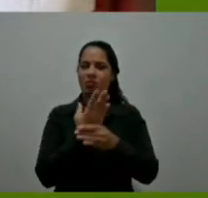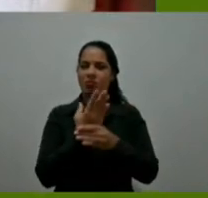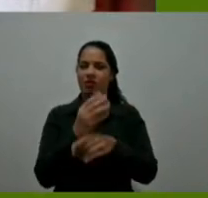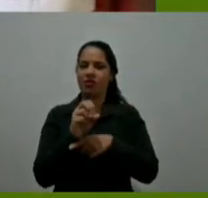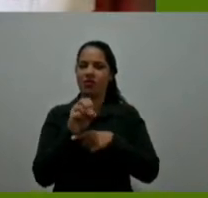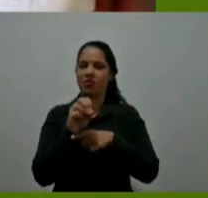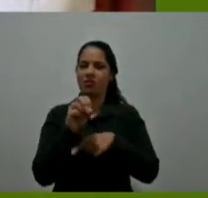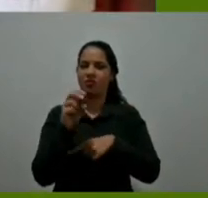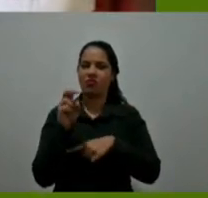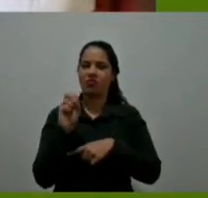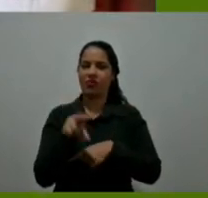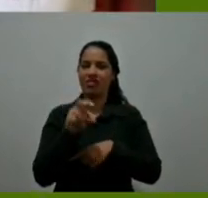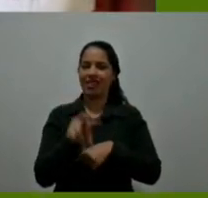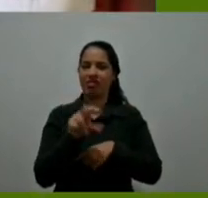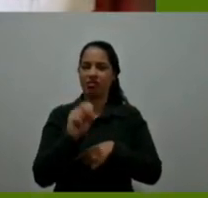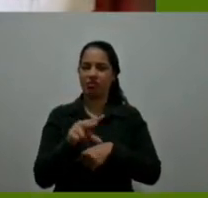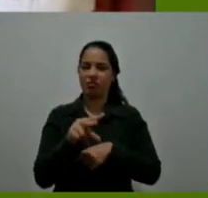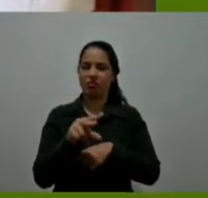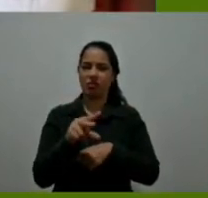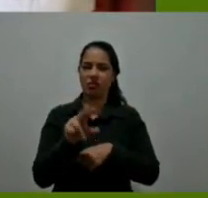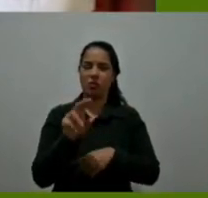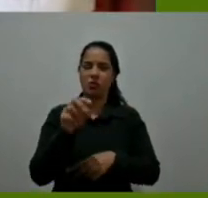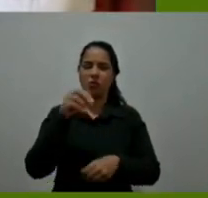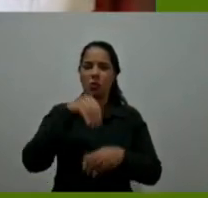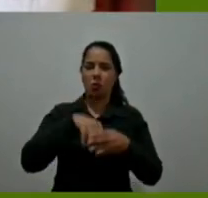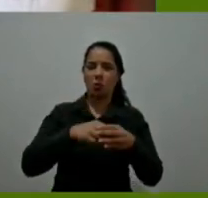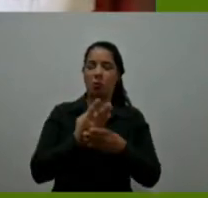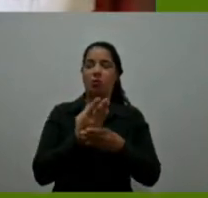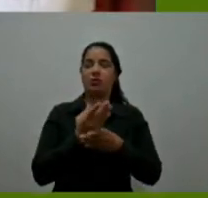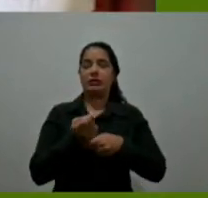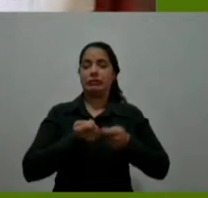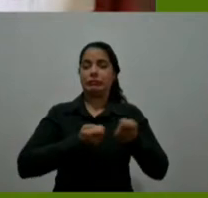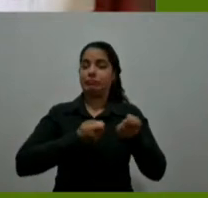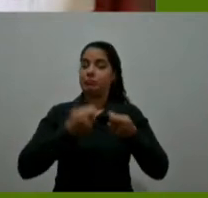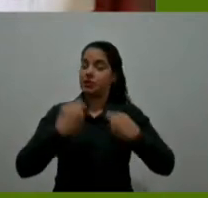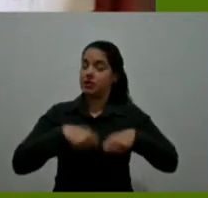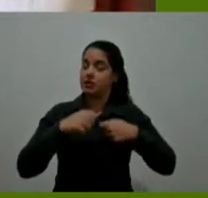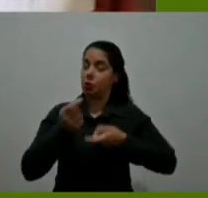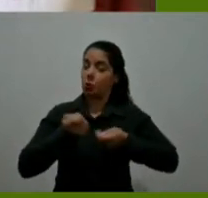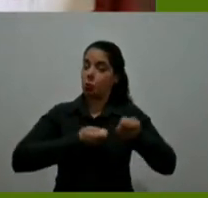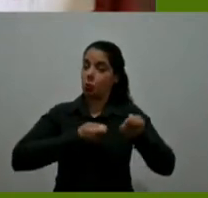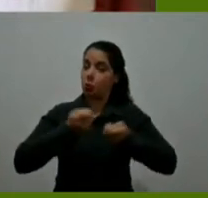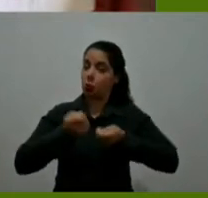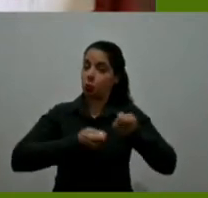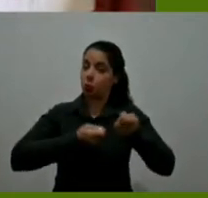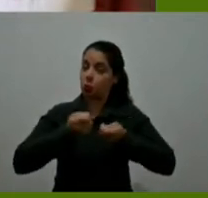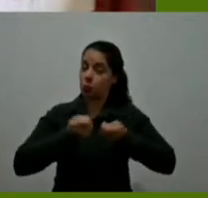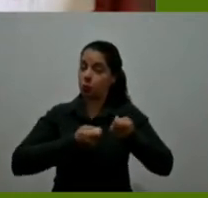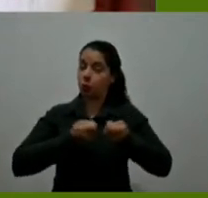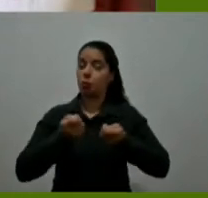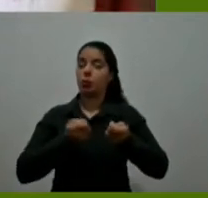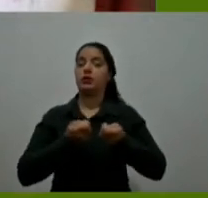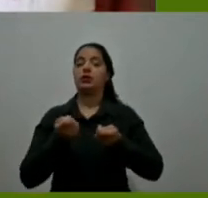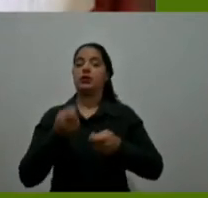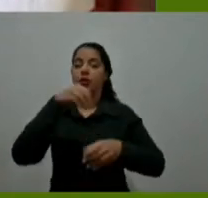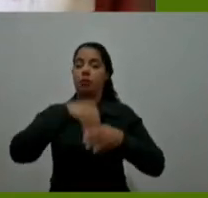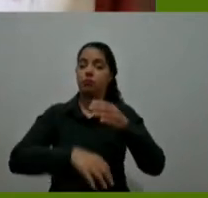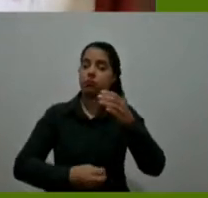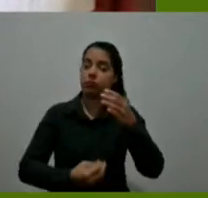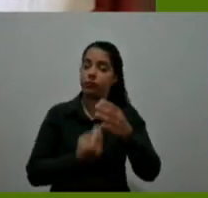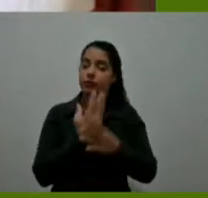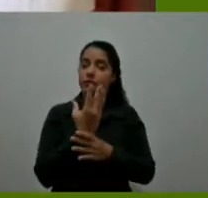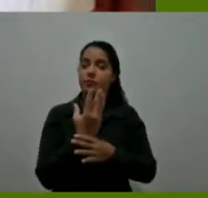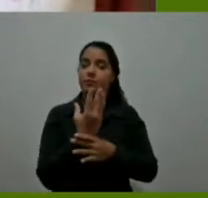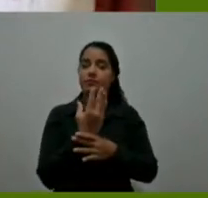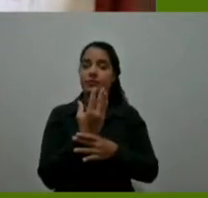utilização desses produtos, nós tínhamos que ter um controle maior na destruição das nossas florestas. Quer dizer, o Brasil está no vermelho